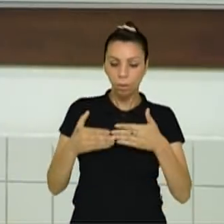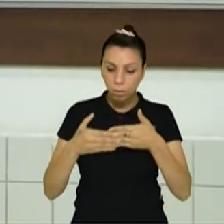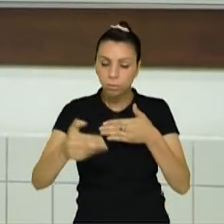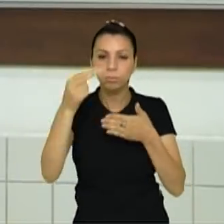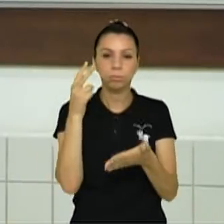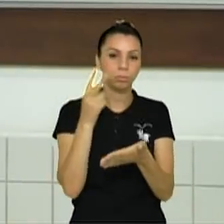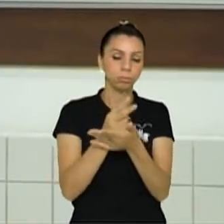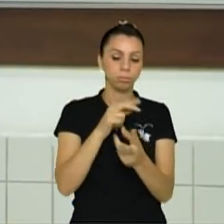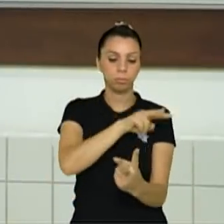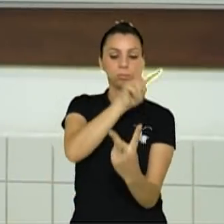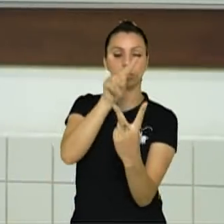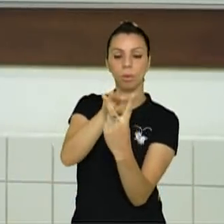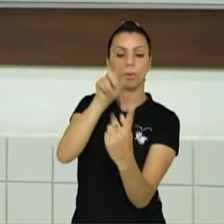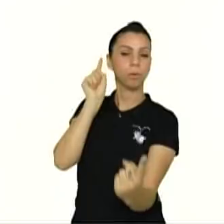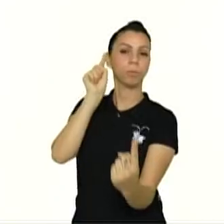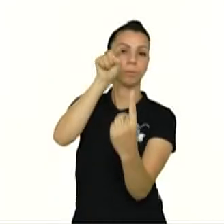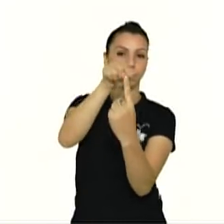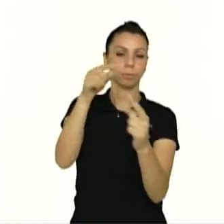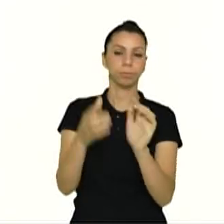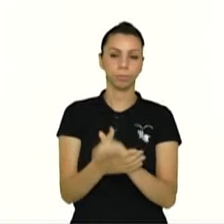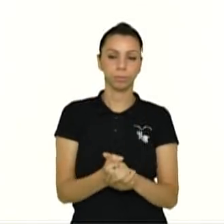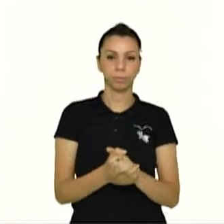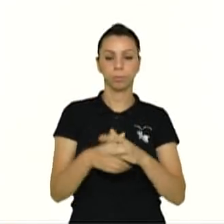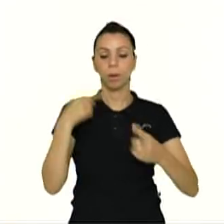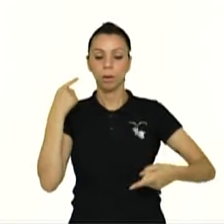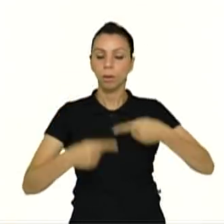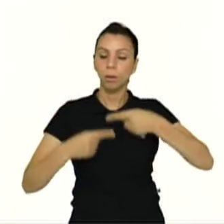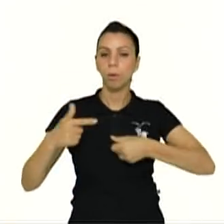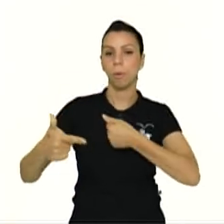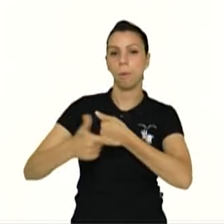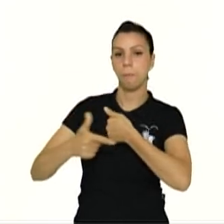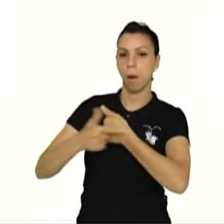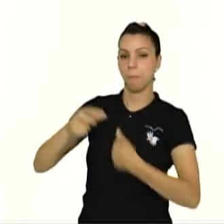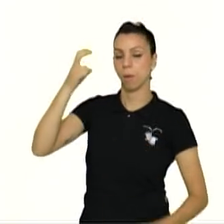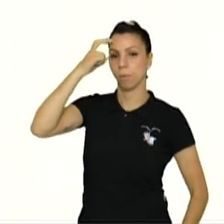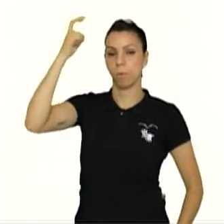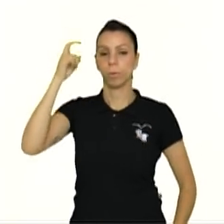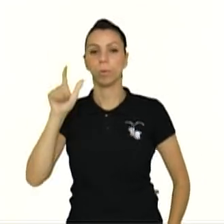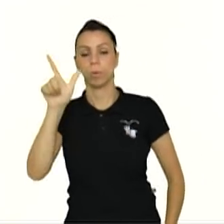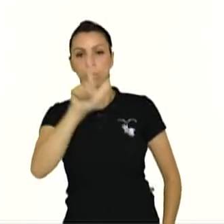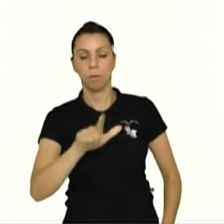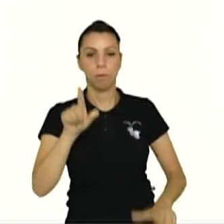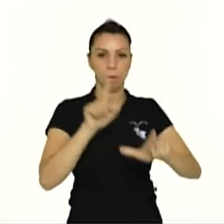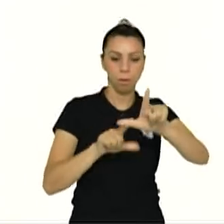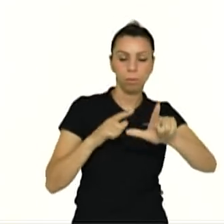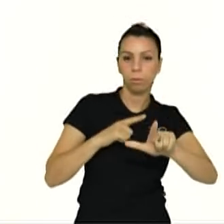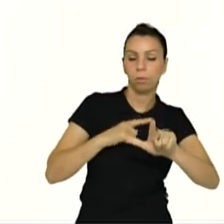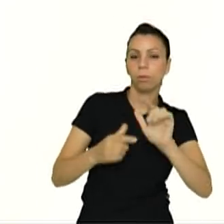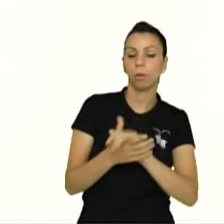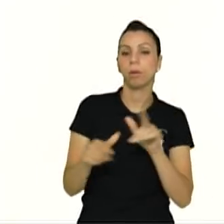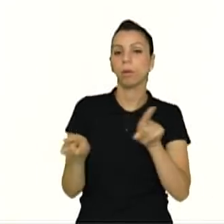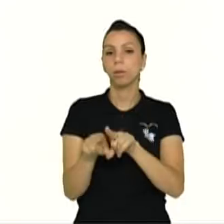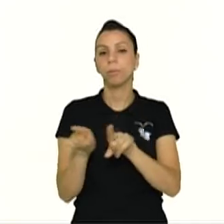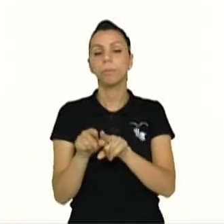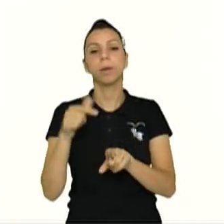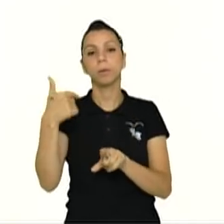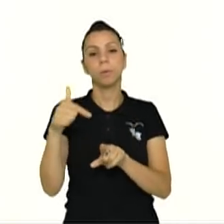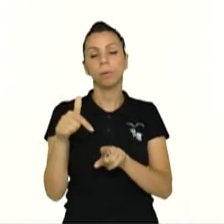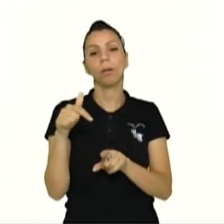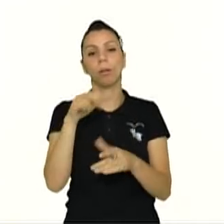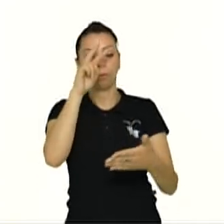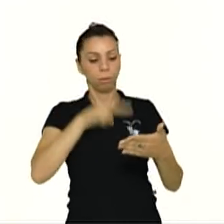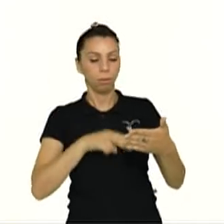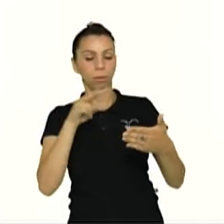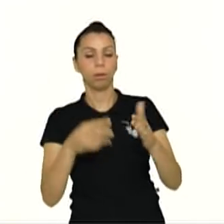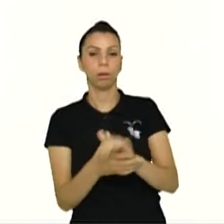temos dois objetivos. Vamos lá? Discutir o papel das culturas letradas, não letradas e das artes na produção